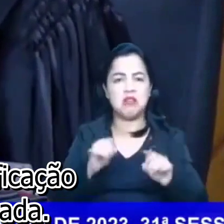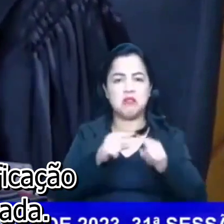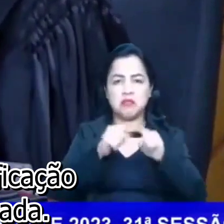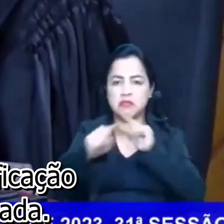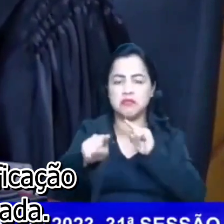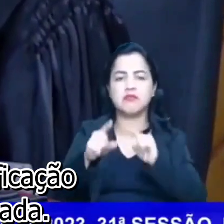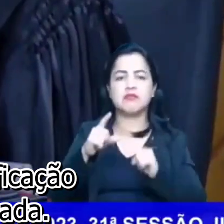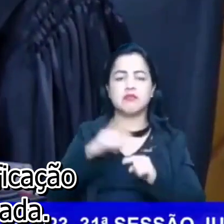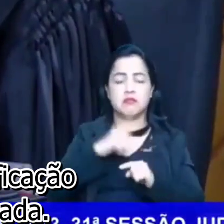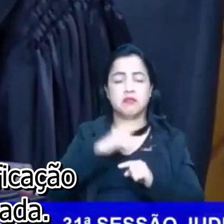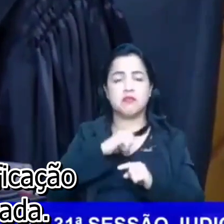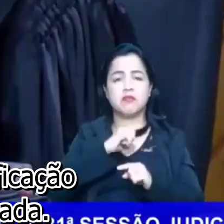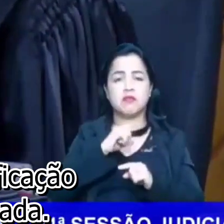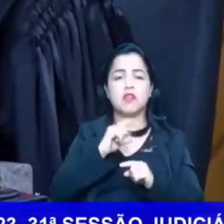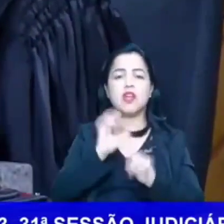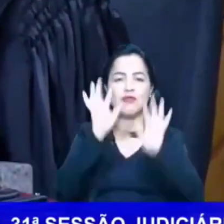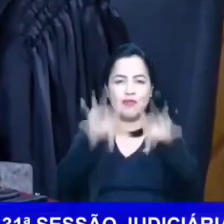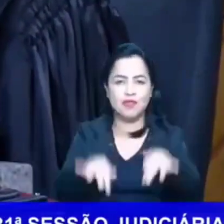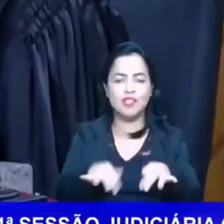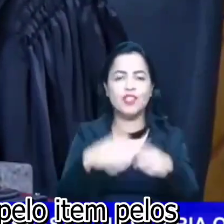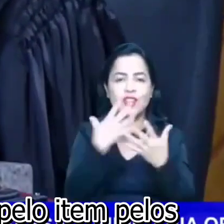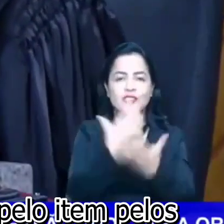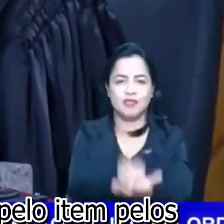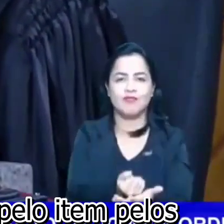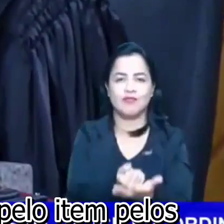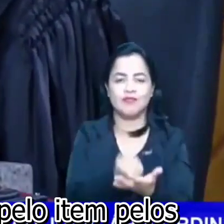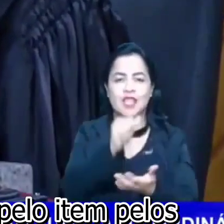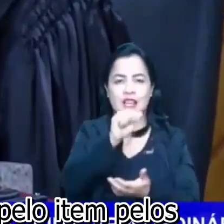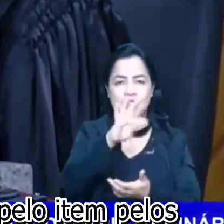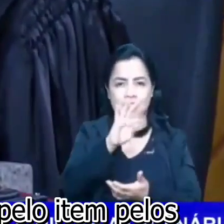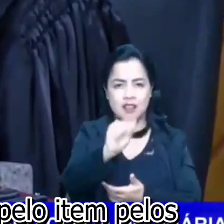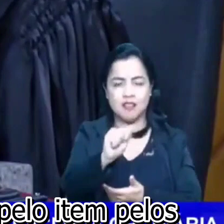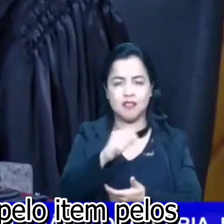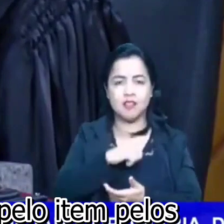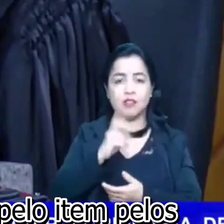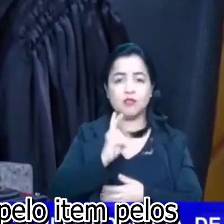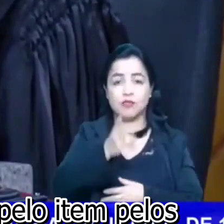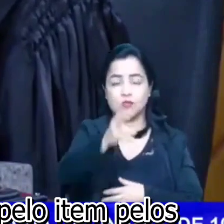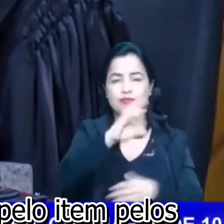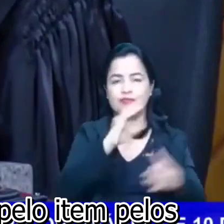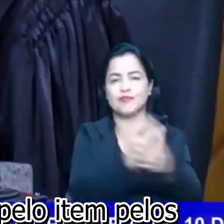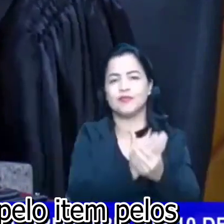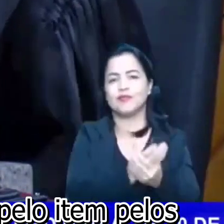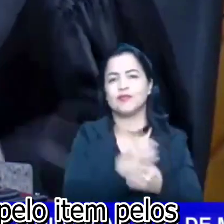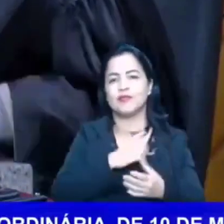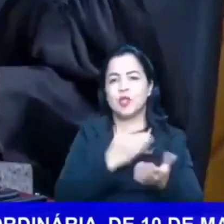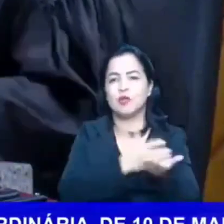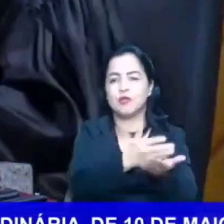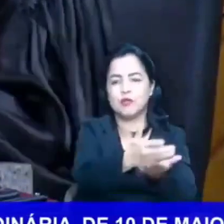acréscimo a fazer, dou a ata por aprovada. Incontinente, vamos aos processos. Eu vou começar